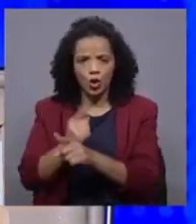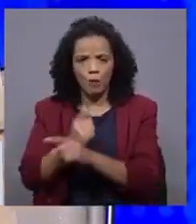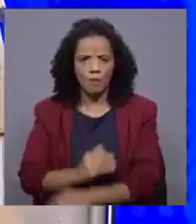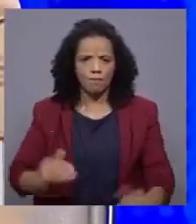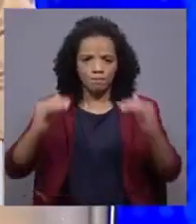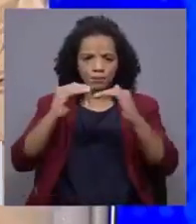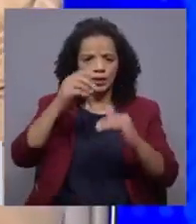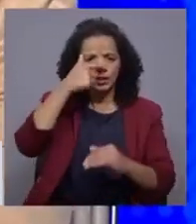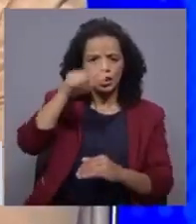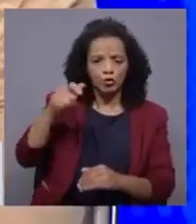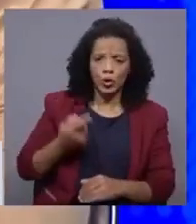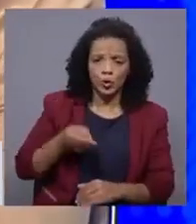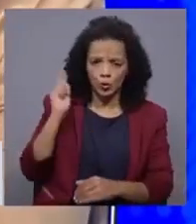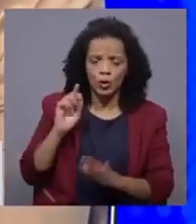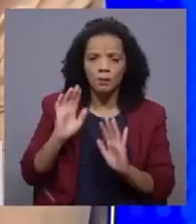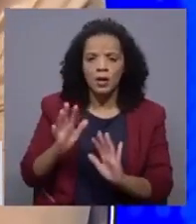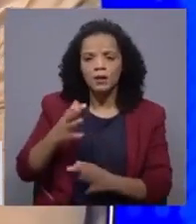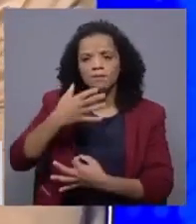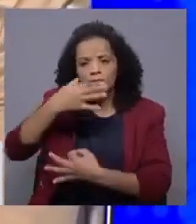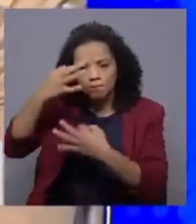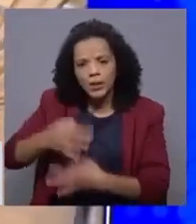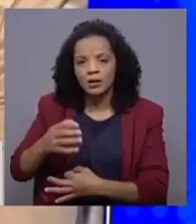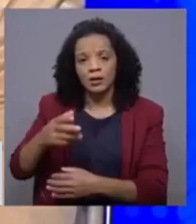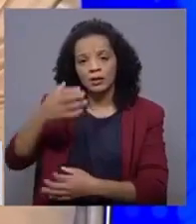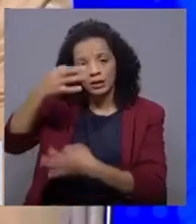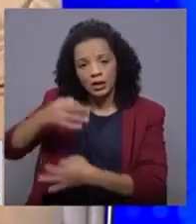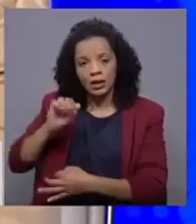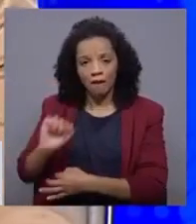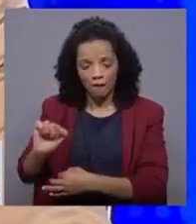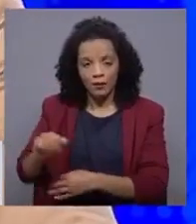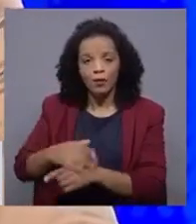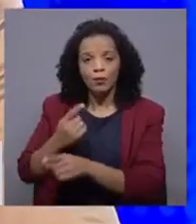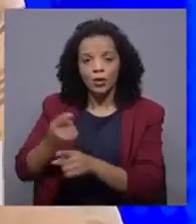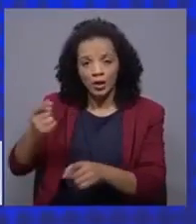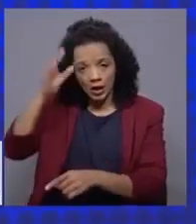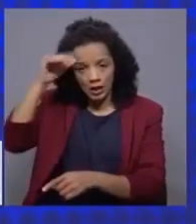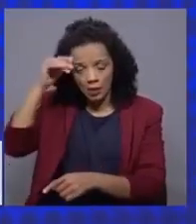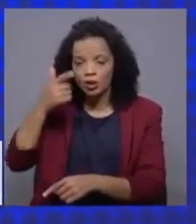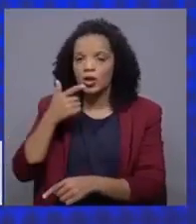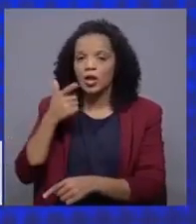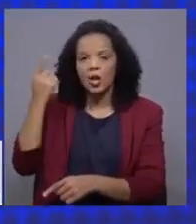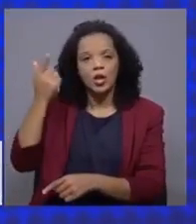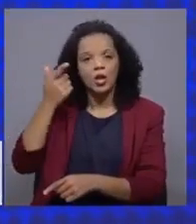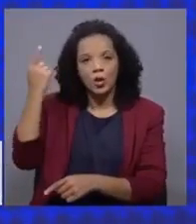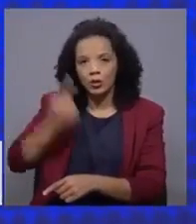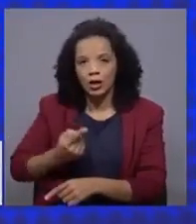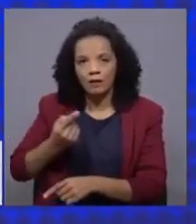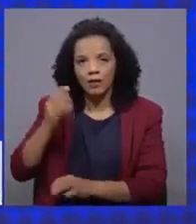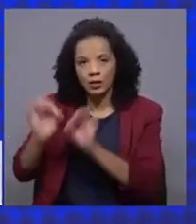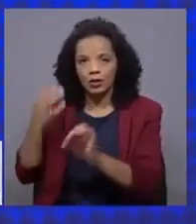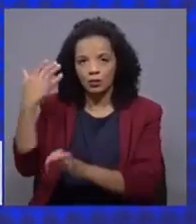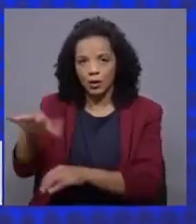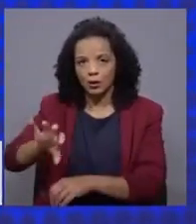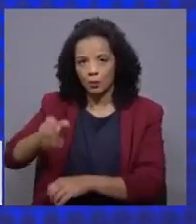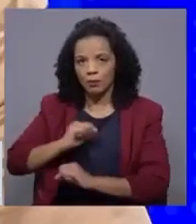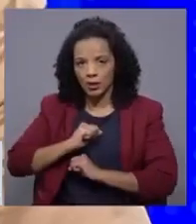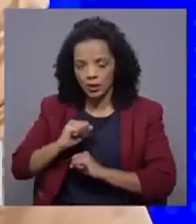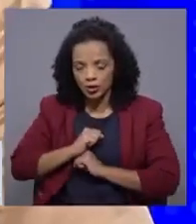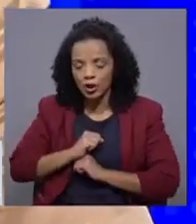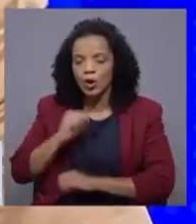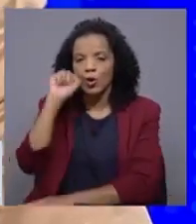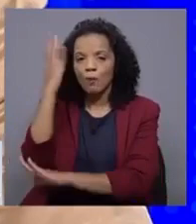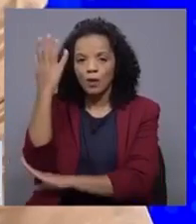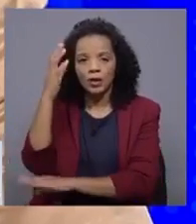das pessoas, mas estamos a reconhecer a dignidade que eles nos merecem. Pois, assim, bem que os animais não devem ser maltratados no nosso país. E o PAN Terra não está